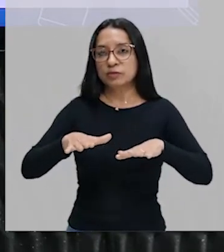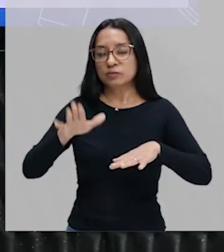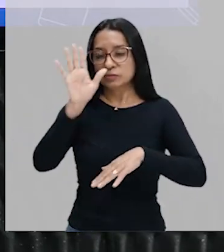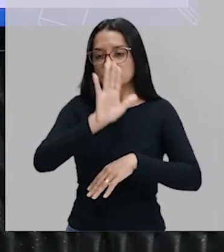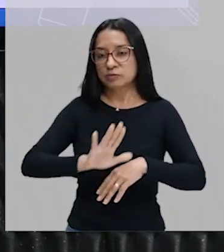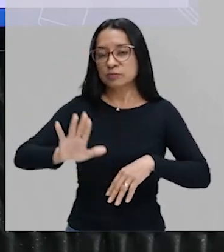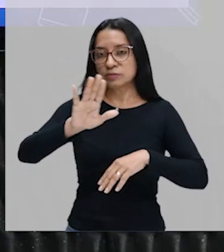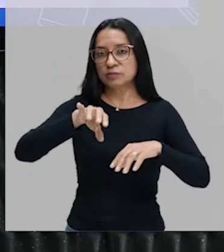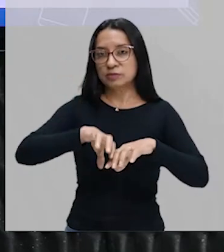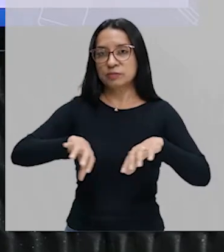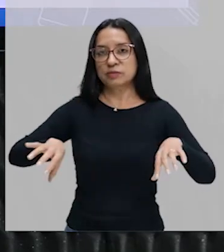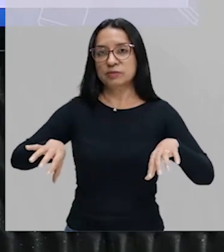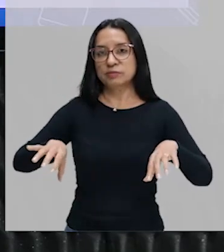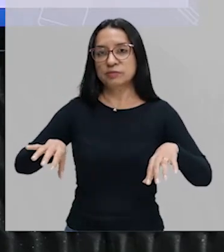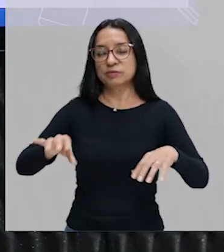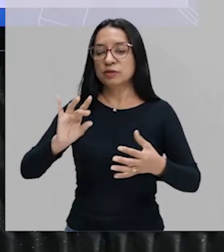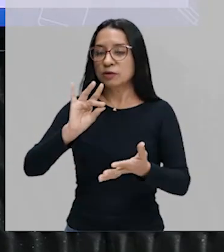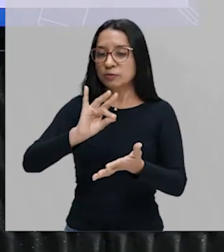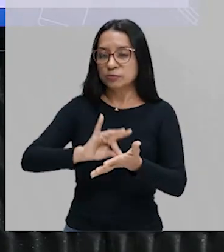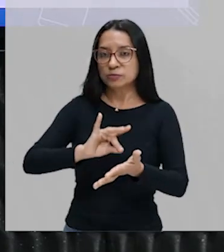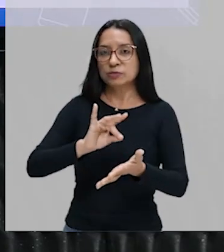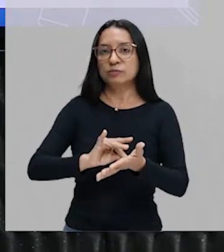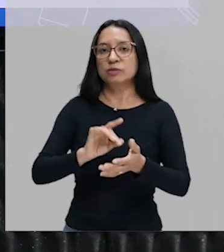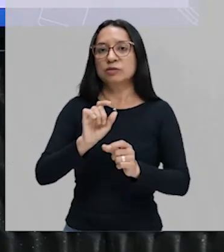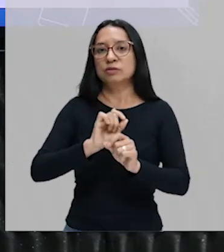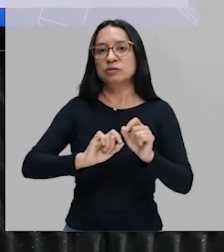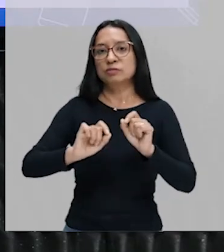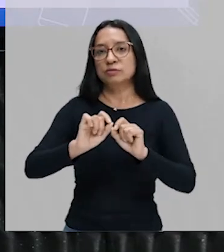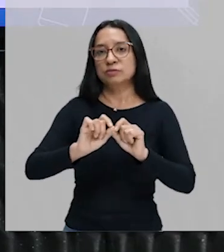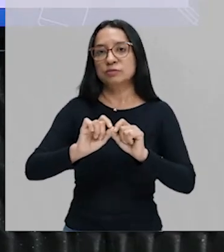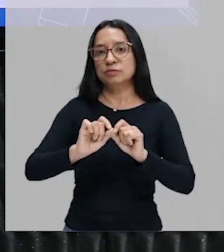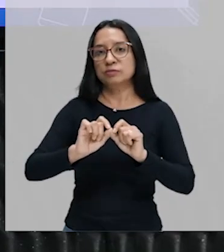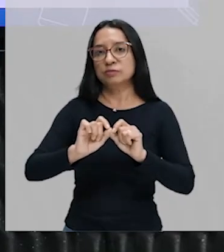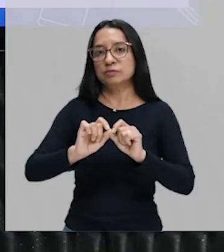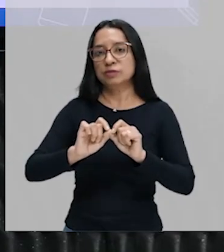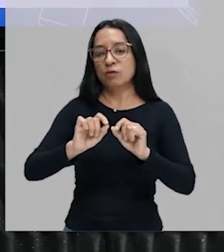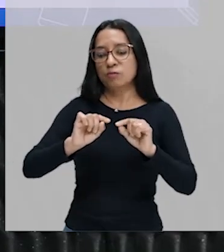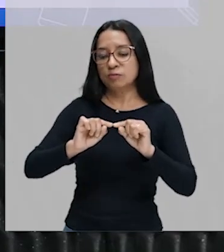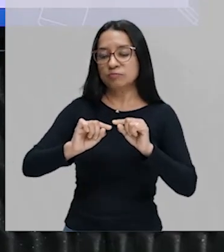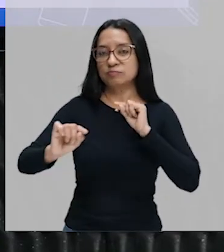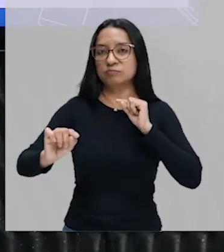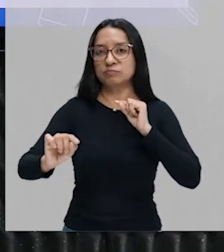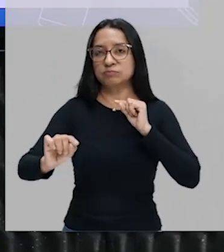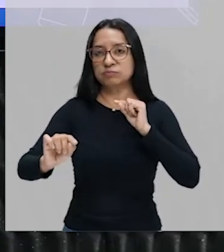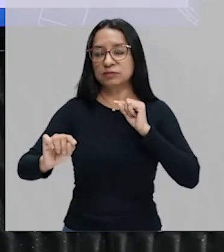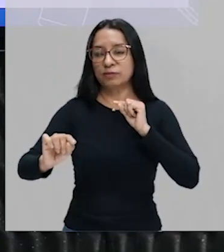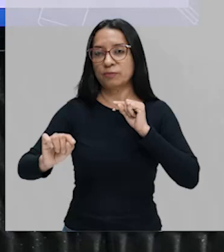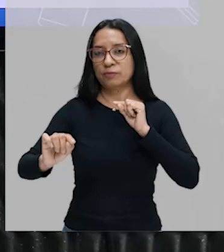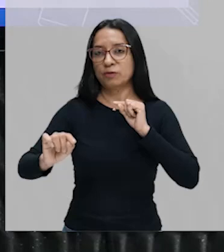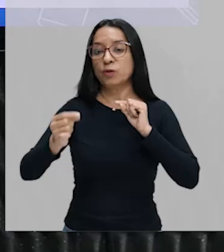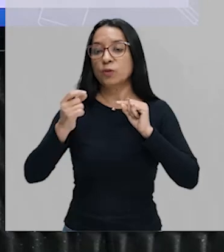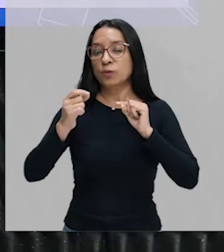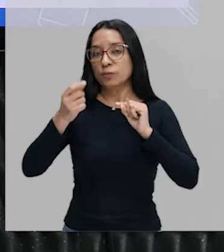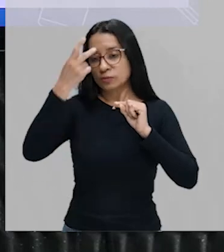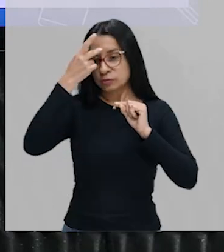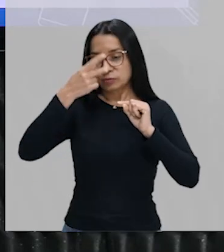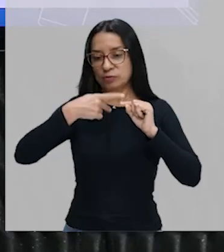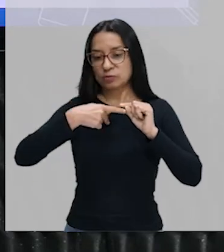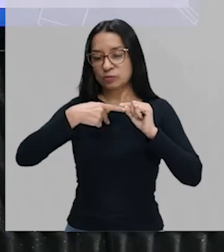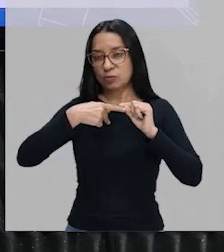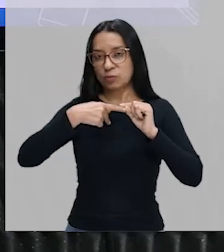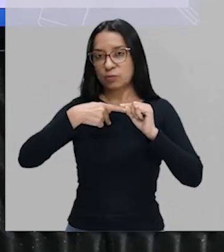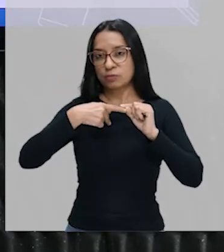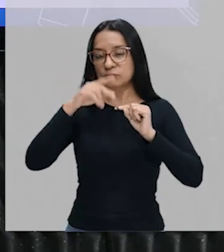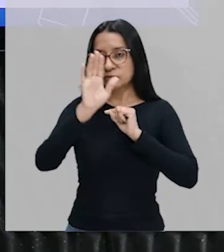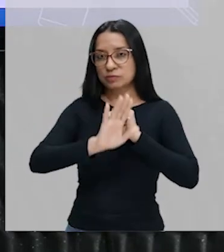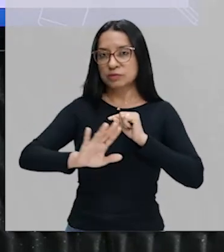e separatista é justamente uma cisão, uma rixa entre o que eu sou enquanto nação, mas